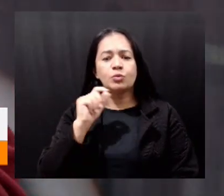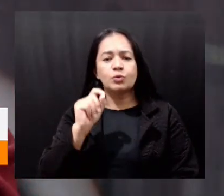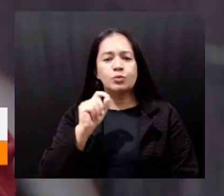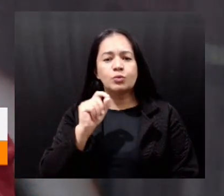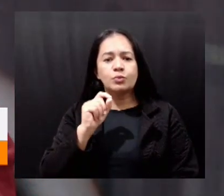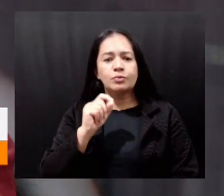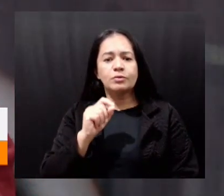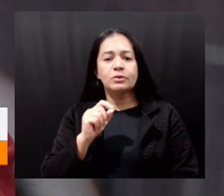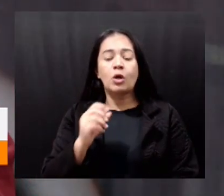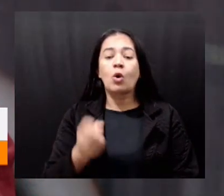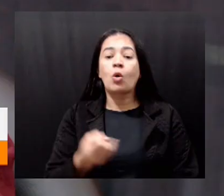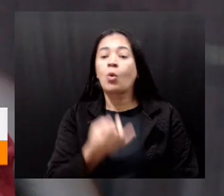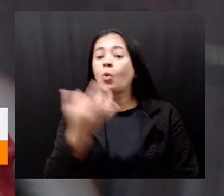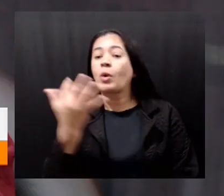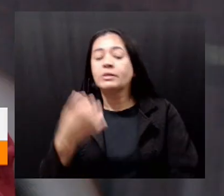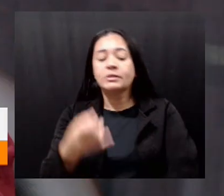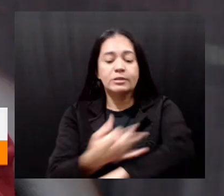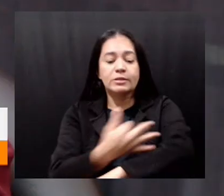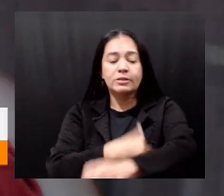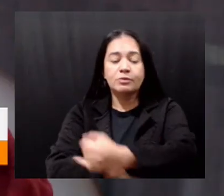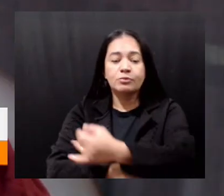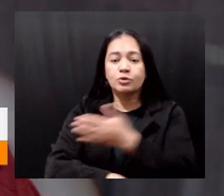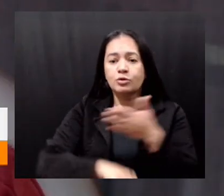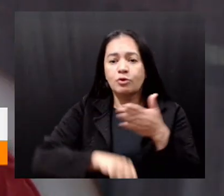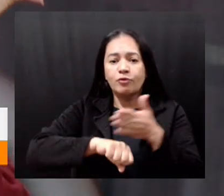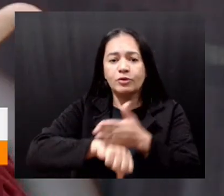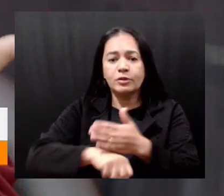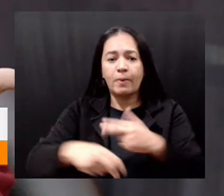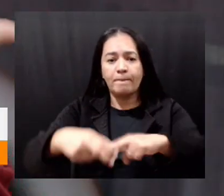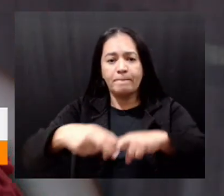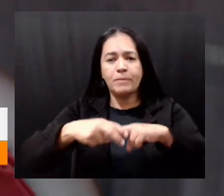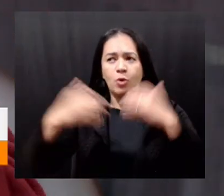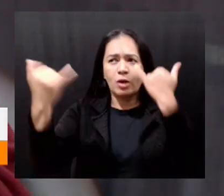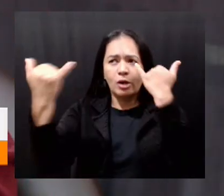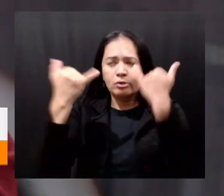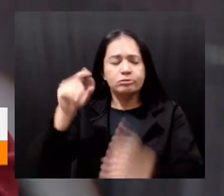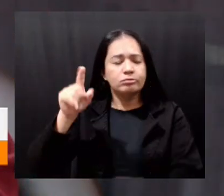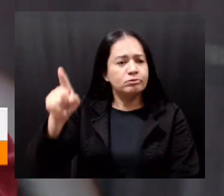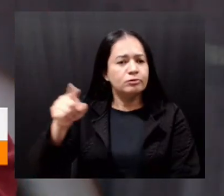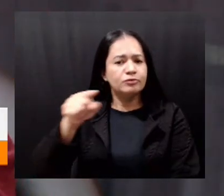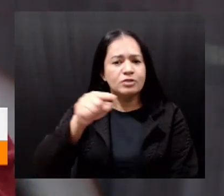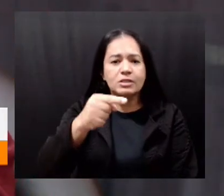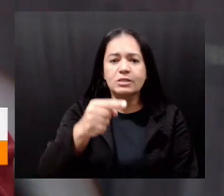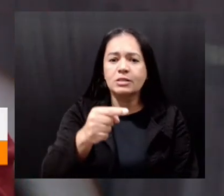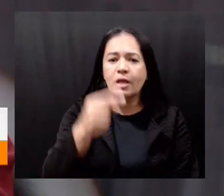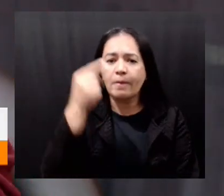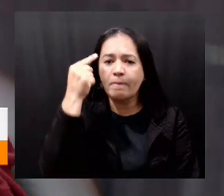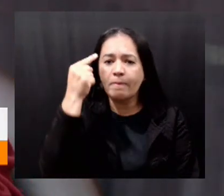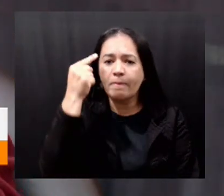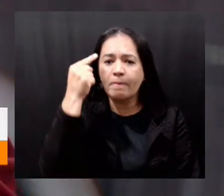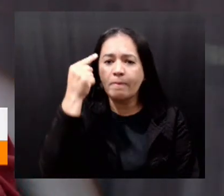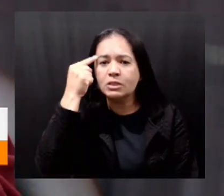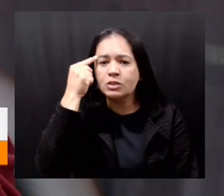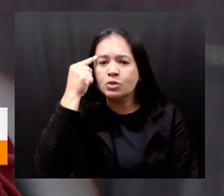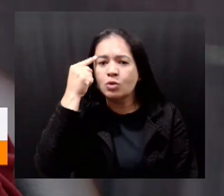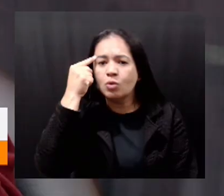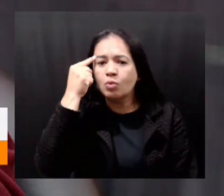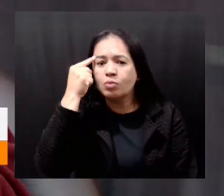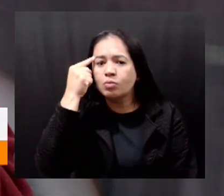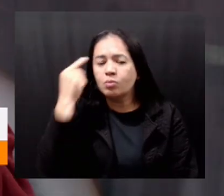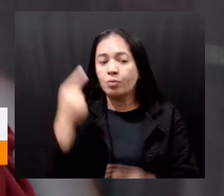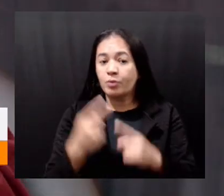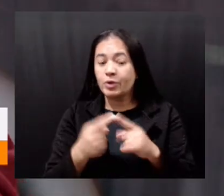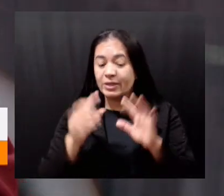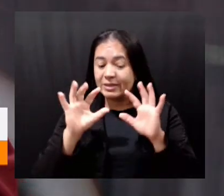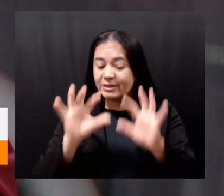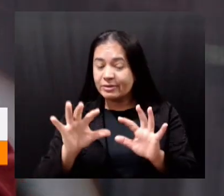você acessa a partir dessa notícia? Que pensamento isso te traz, né? Porque isso é uma forma de você